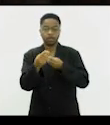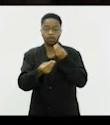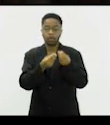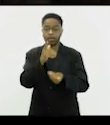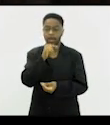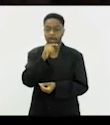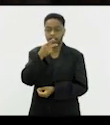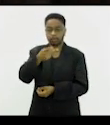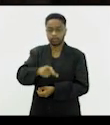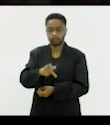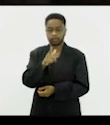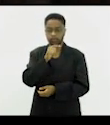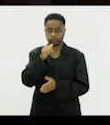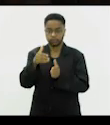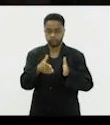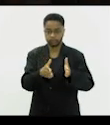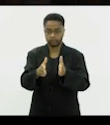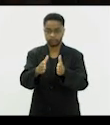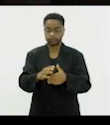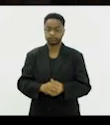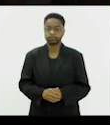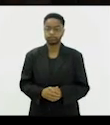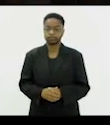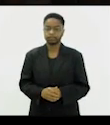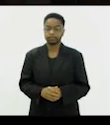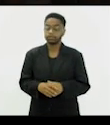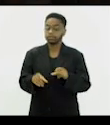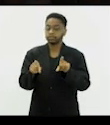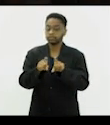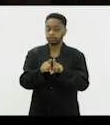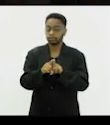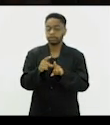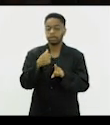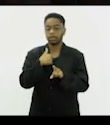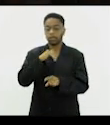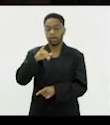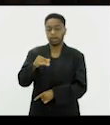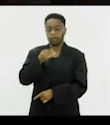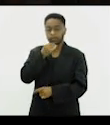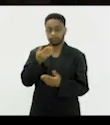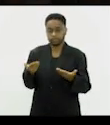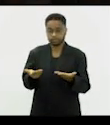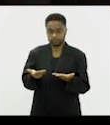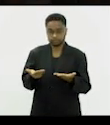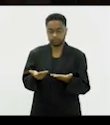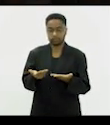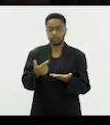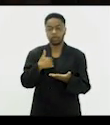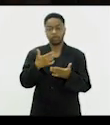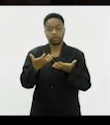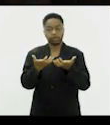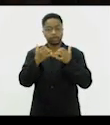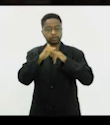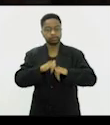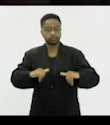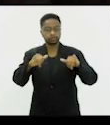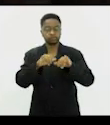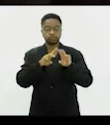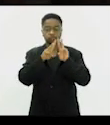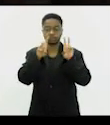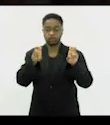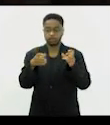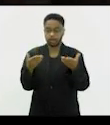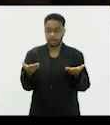Senhor presidente, quero também salientar, aproveitando o ensejo no que tange a questão da água,